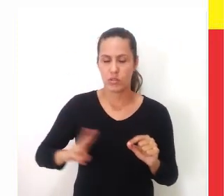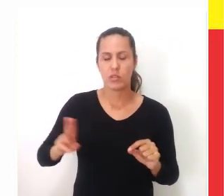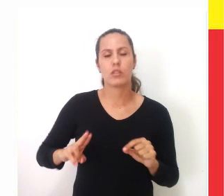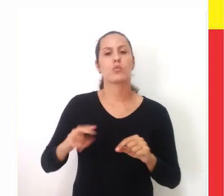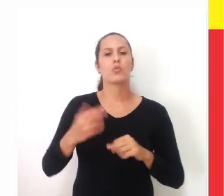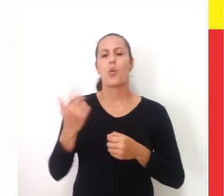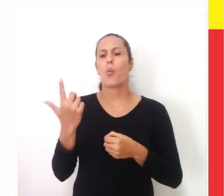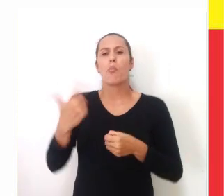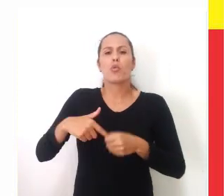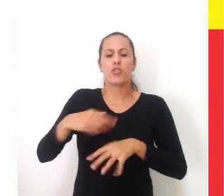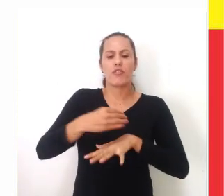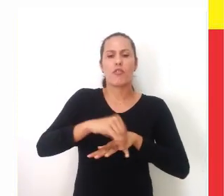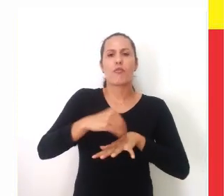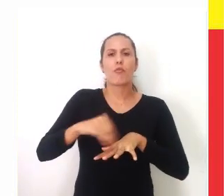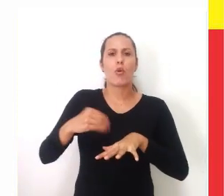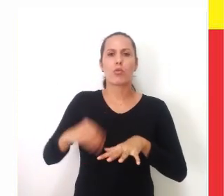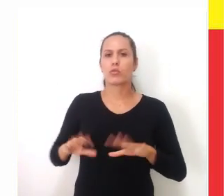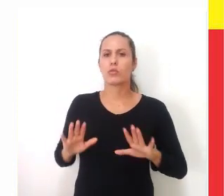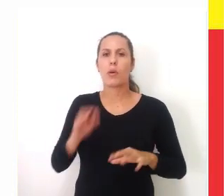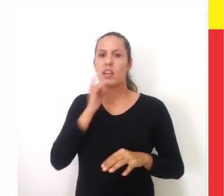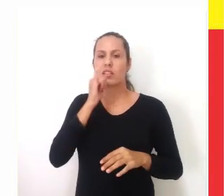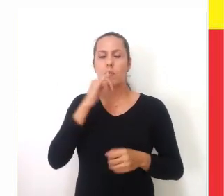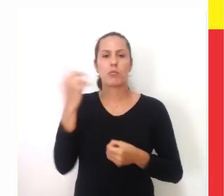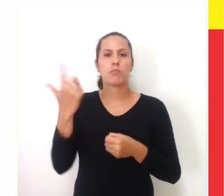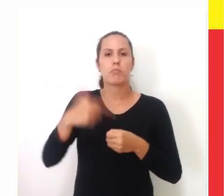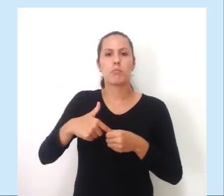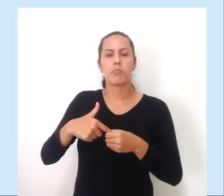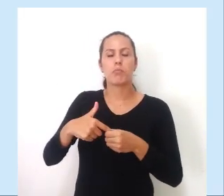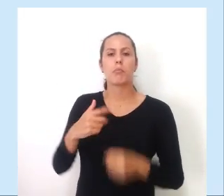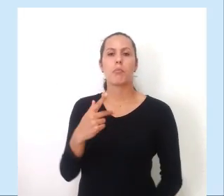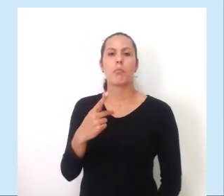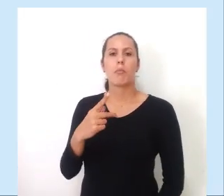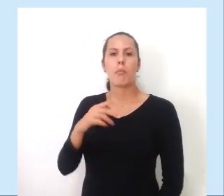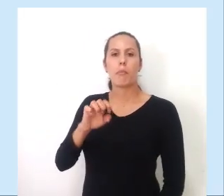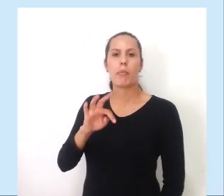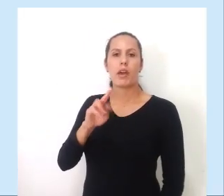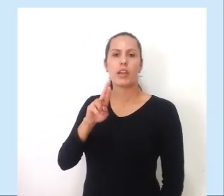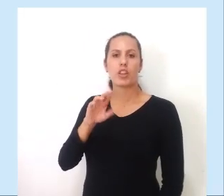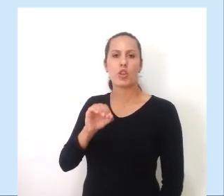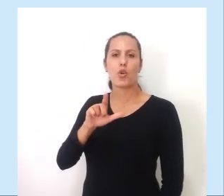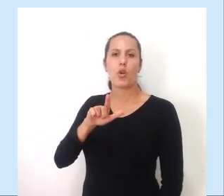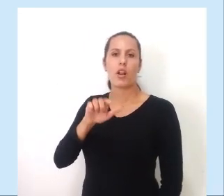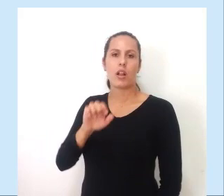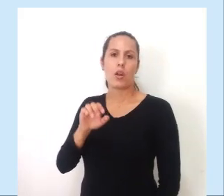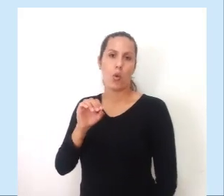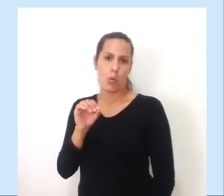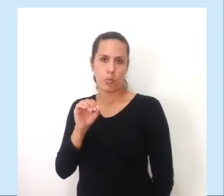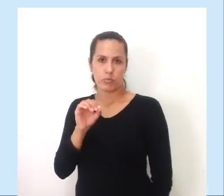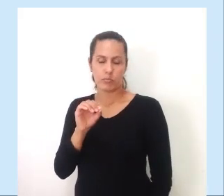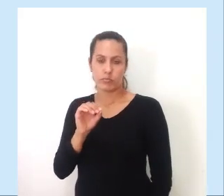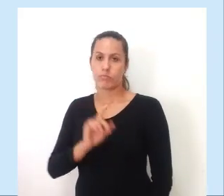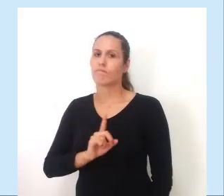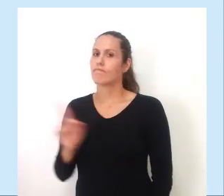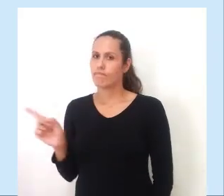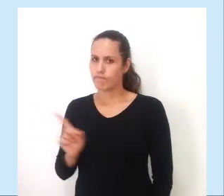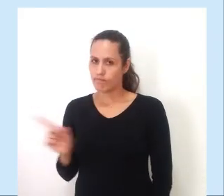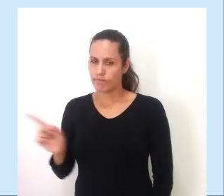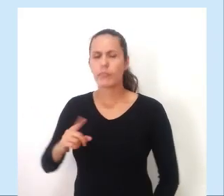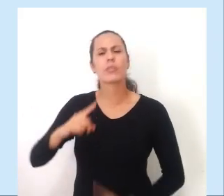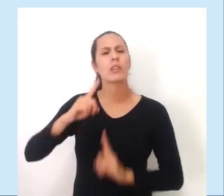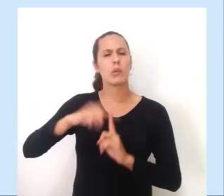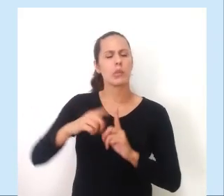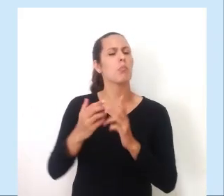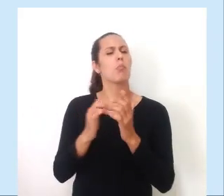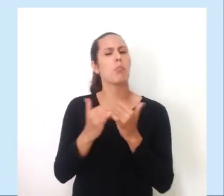Vamos supor que ela esteja utilizando petróleo. Petróleo é uma fonte de